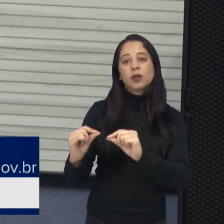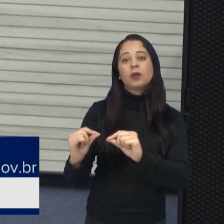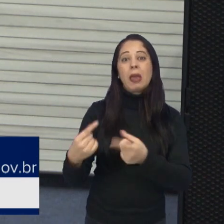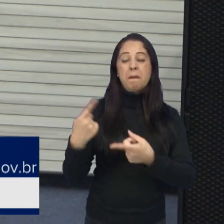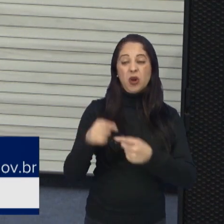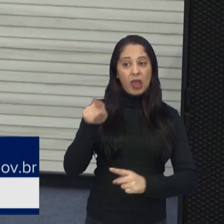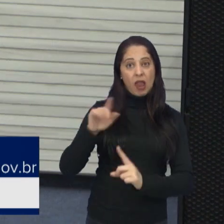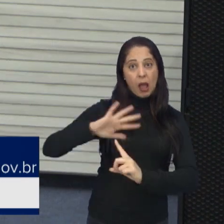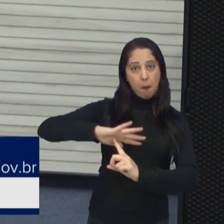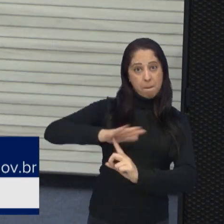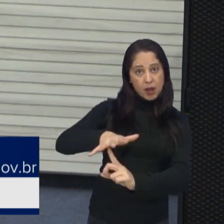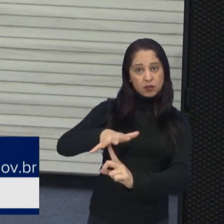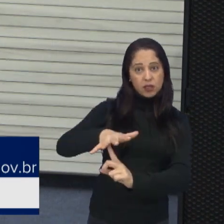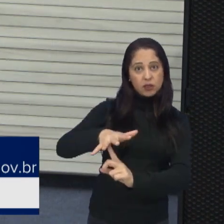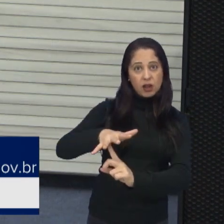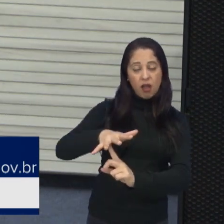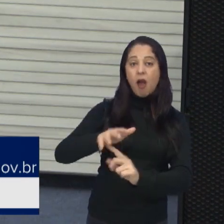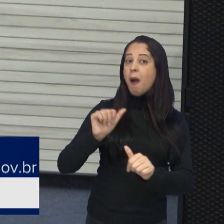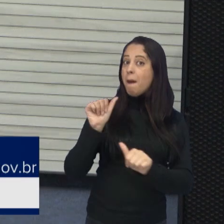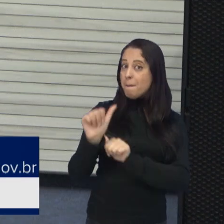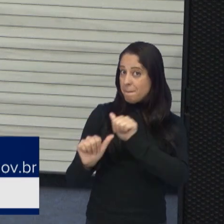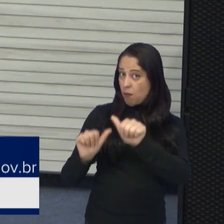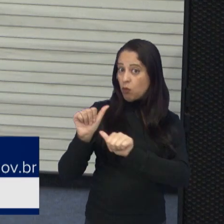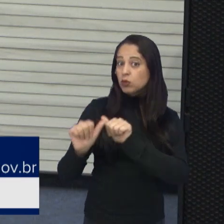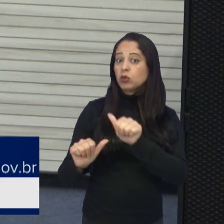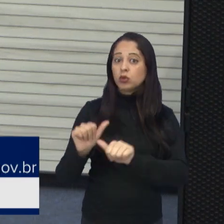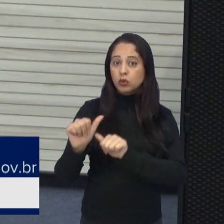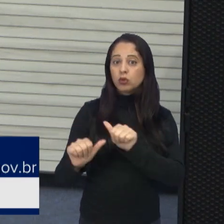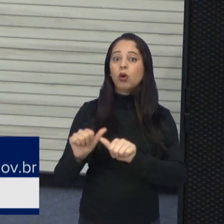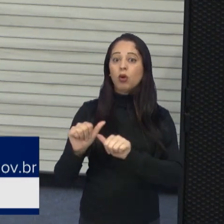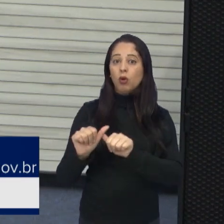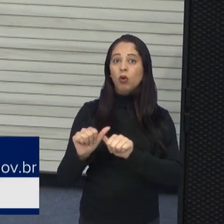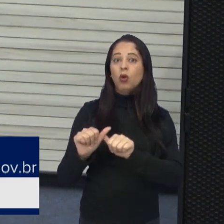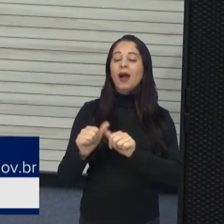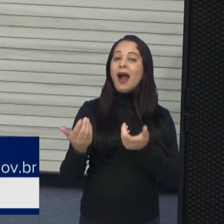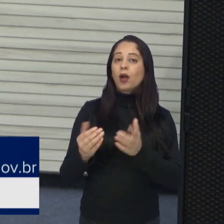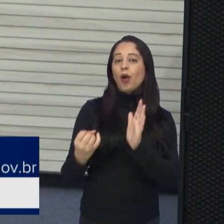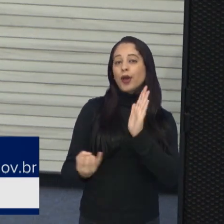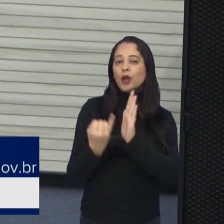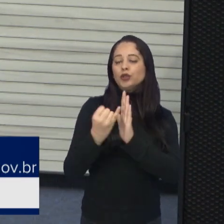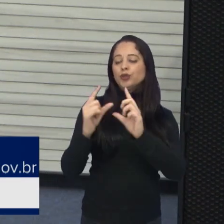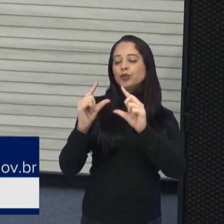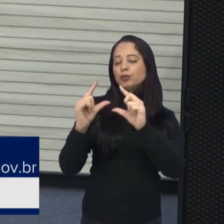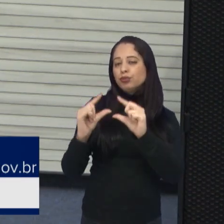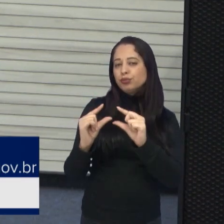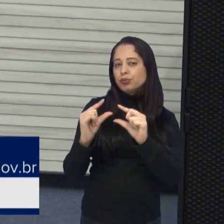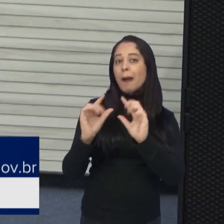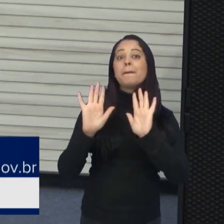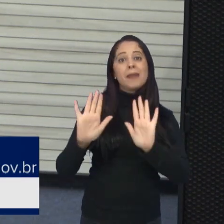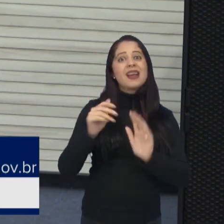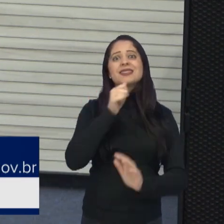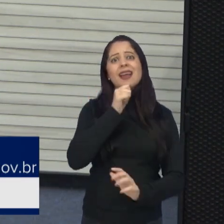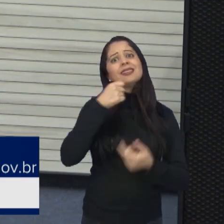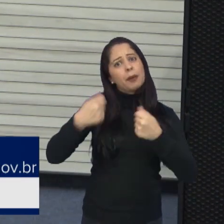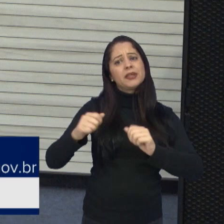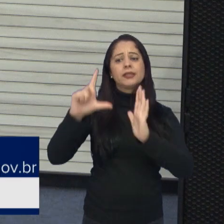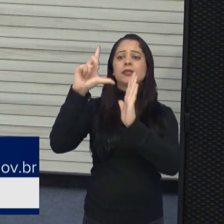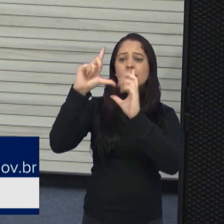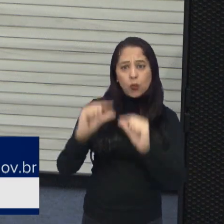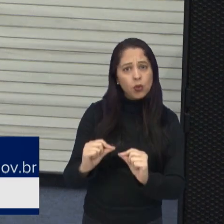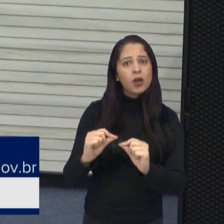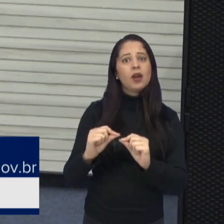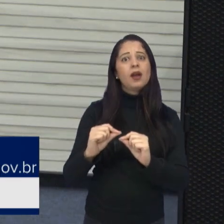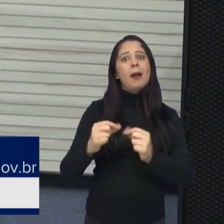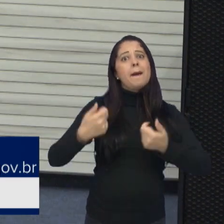Banco Central mudou agora, diminuiu os juros, mas não o suficiente. Nós queremos